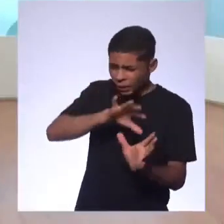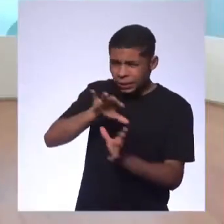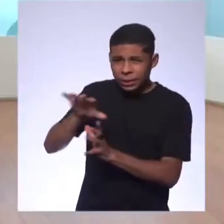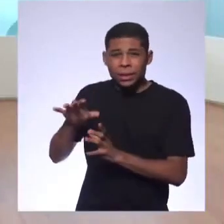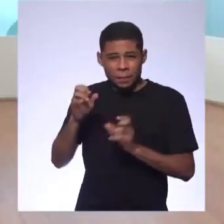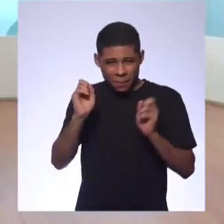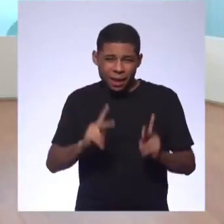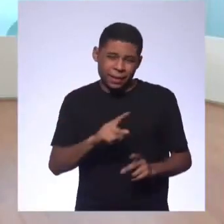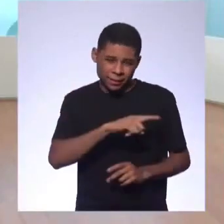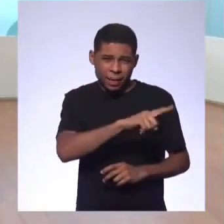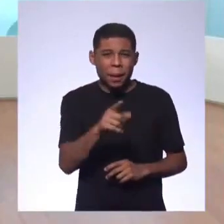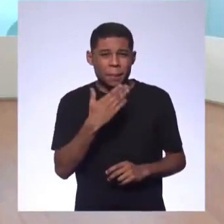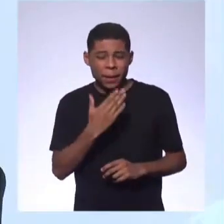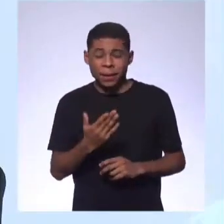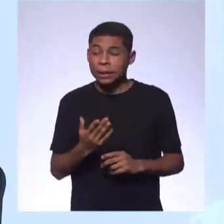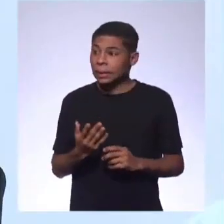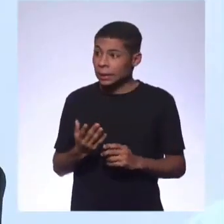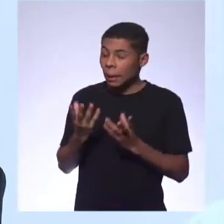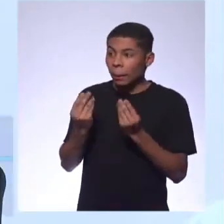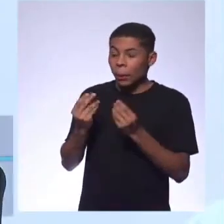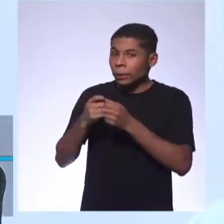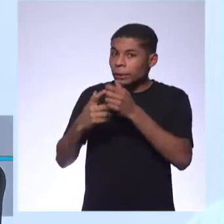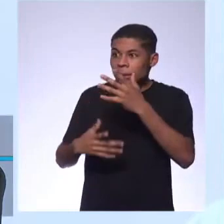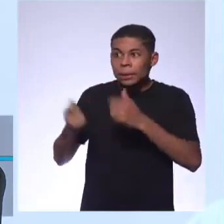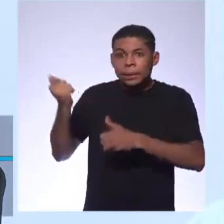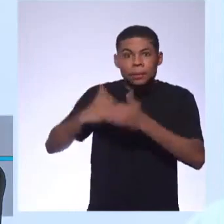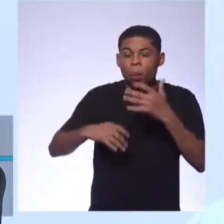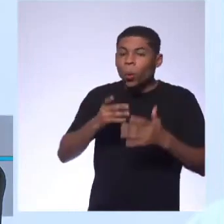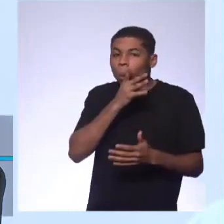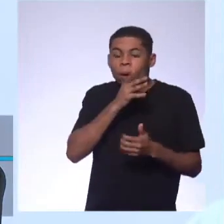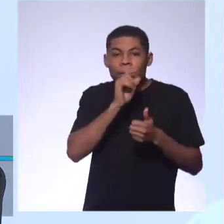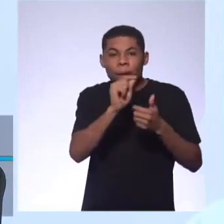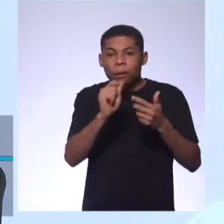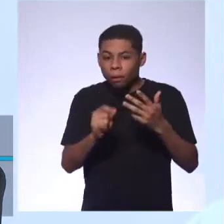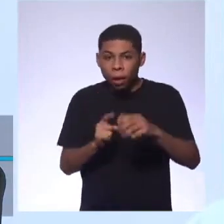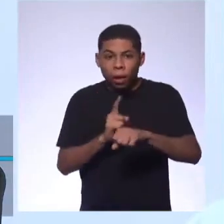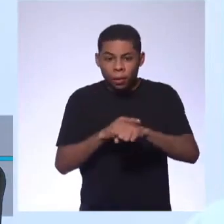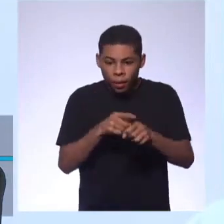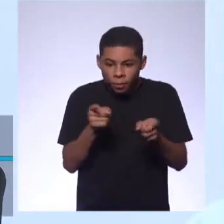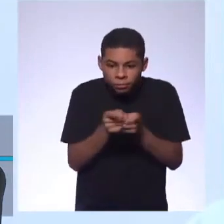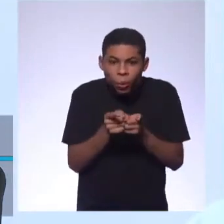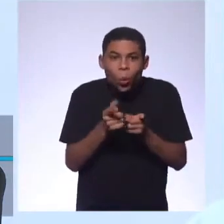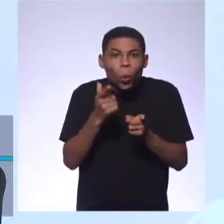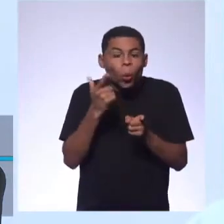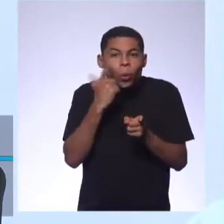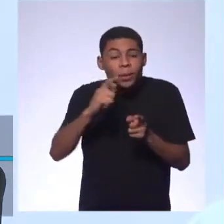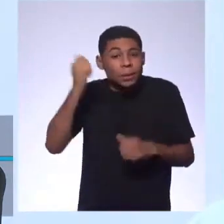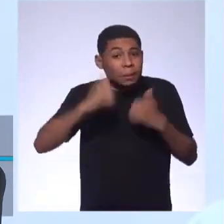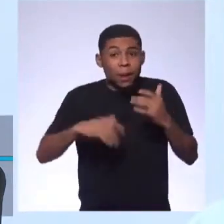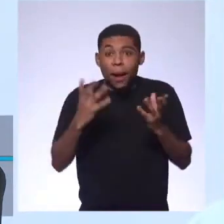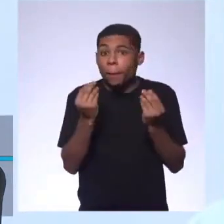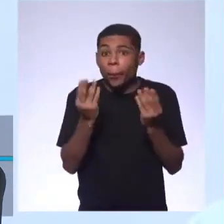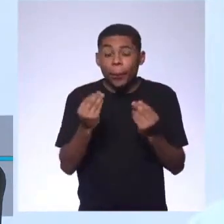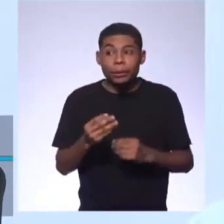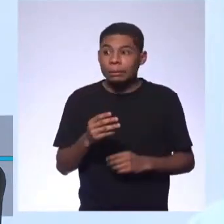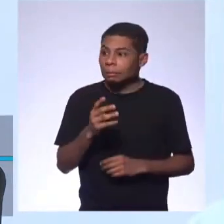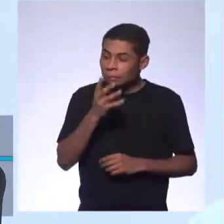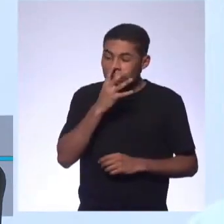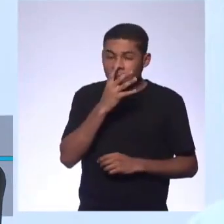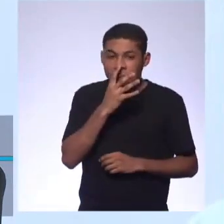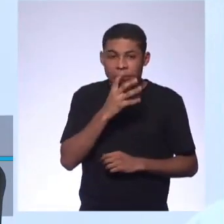Deus, hein? Quanta coisa e quanto conhecimento você conseguiu trazer em pouco tempo. Ela conseguiu trazer muito aqui para a gente, essa